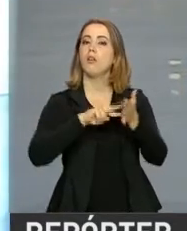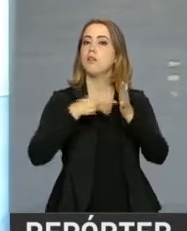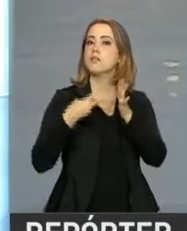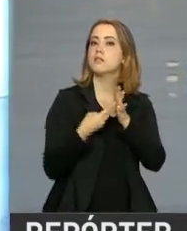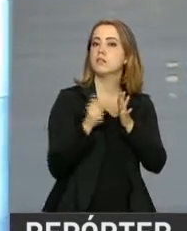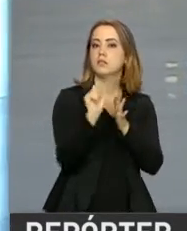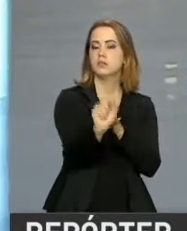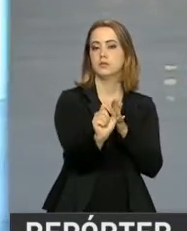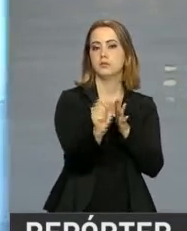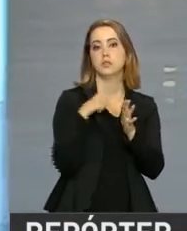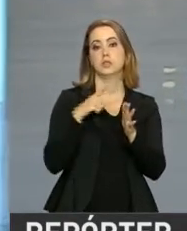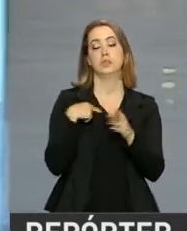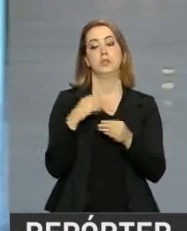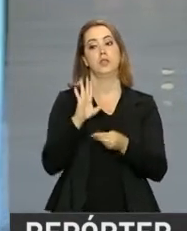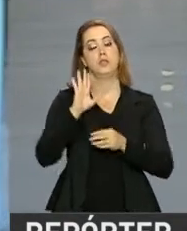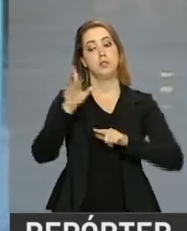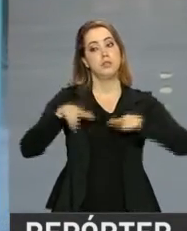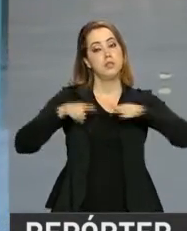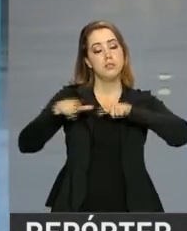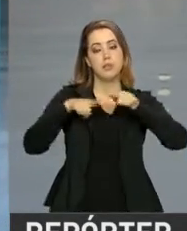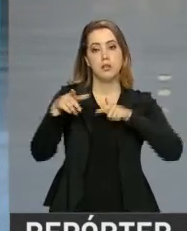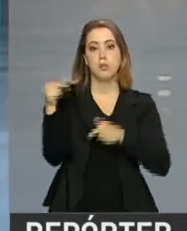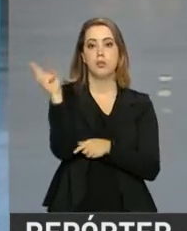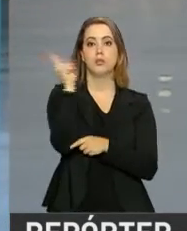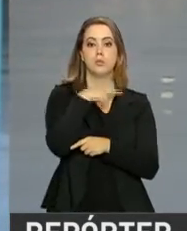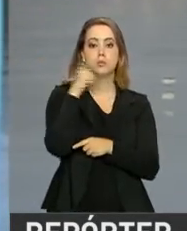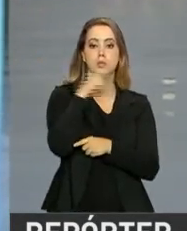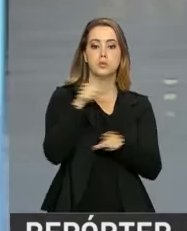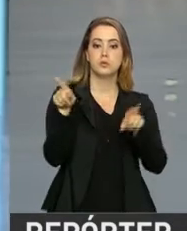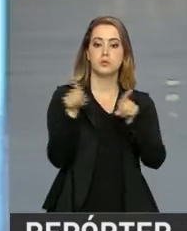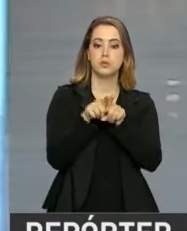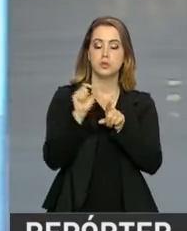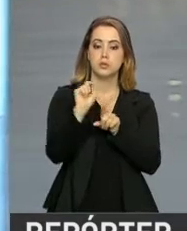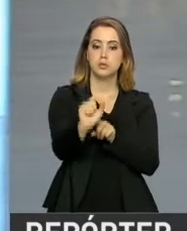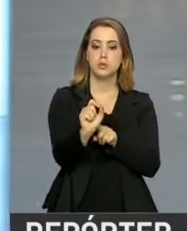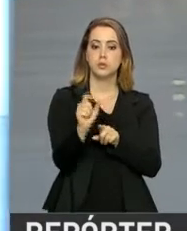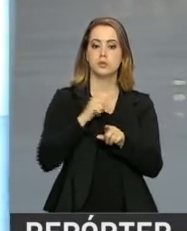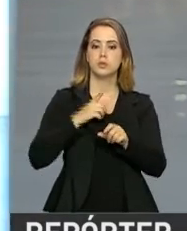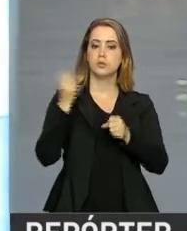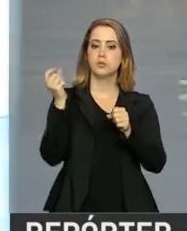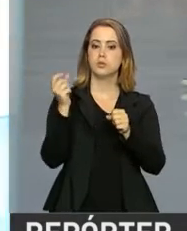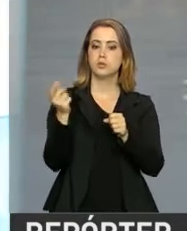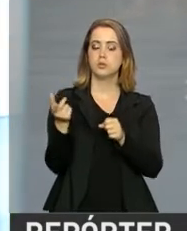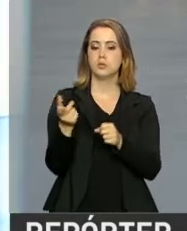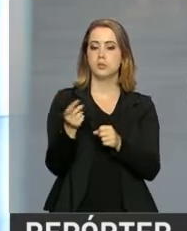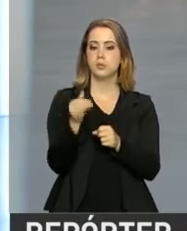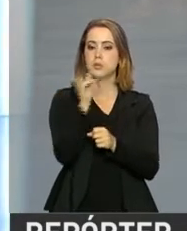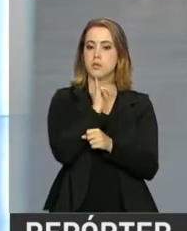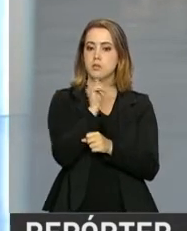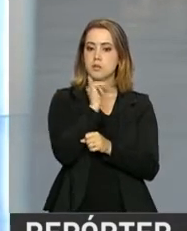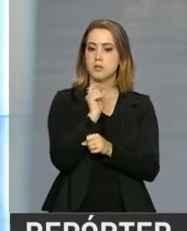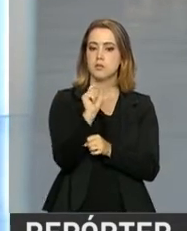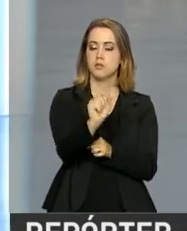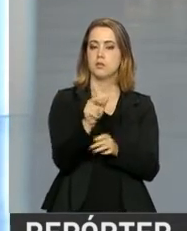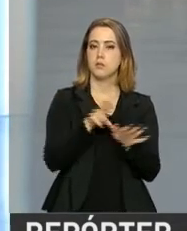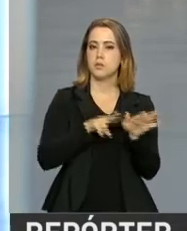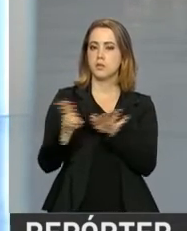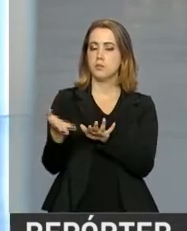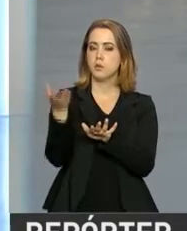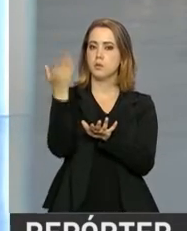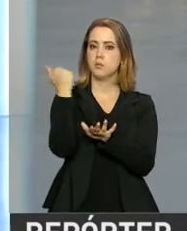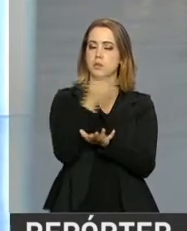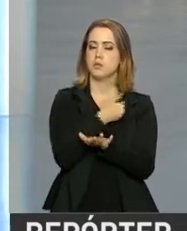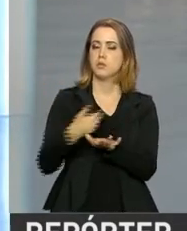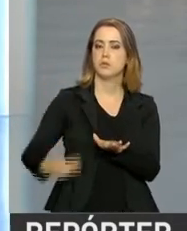além de ações emergenciais são colocadas em prática ações estruturantes por exemplo na semana passada o governo